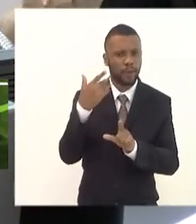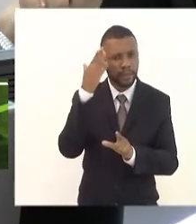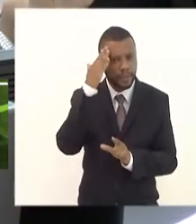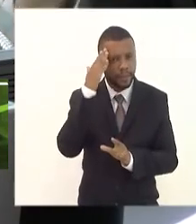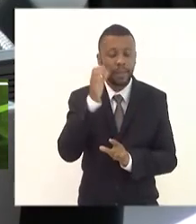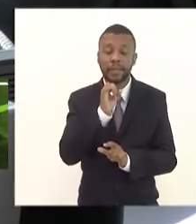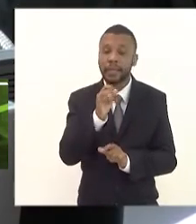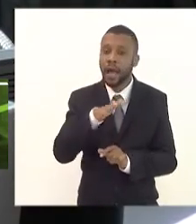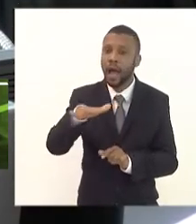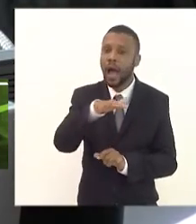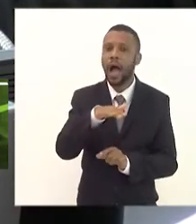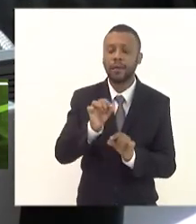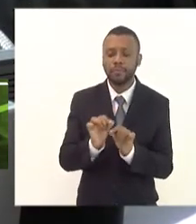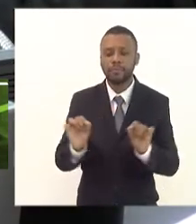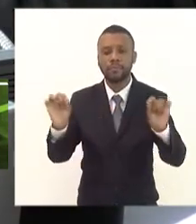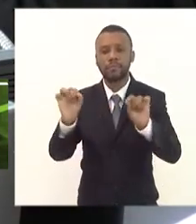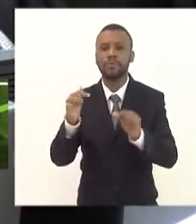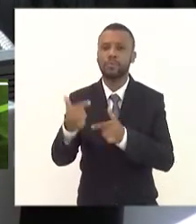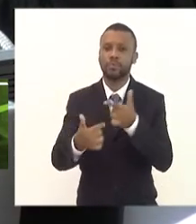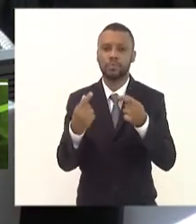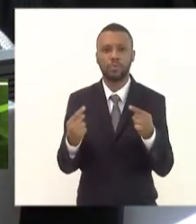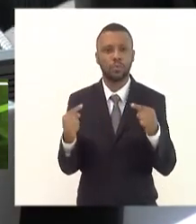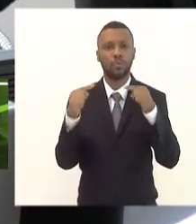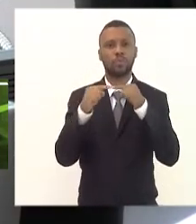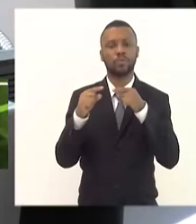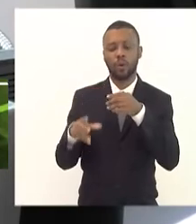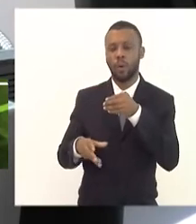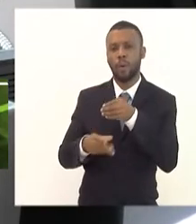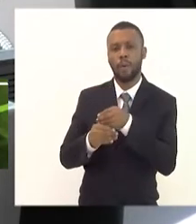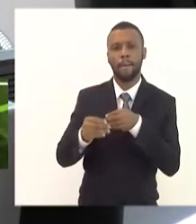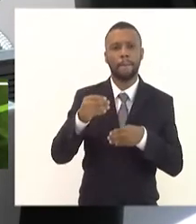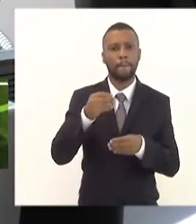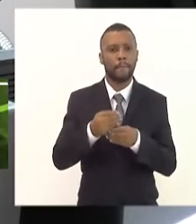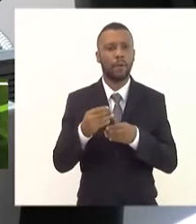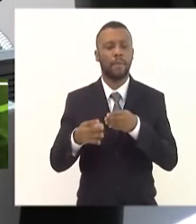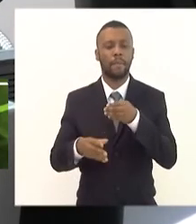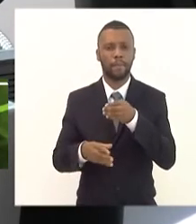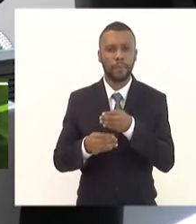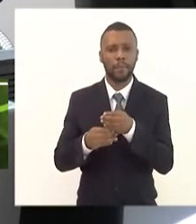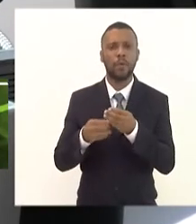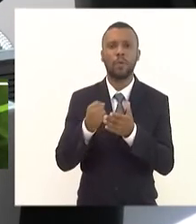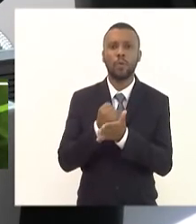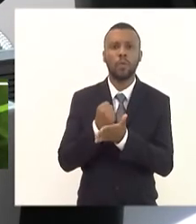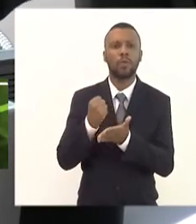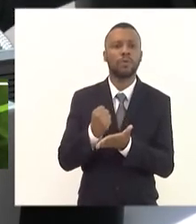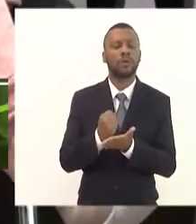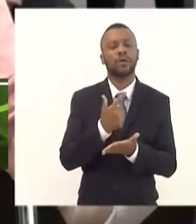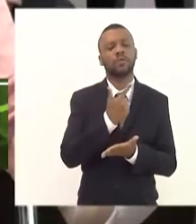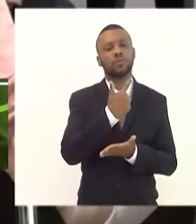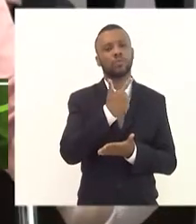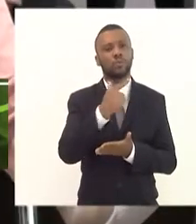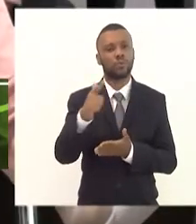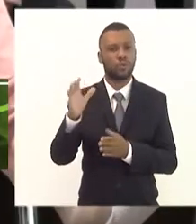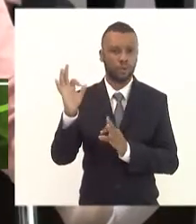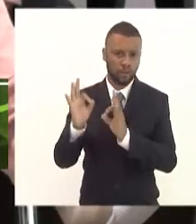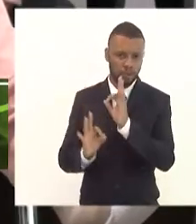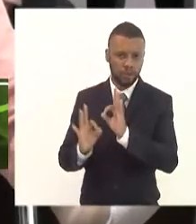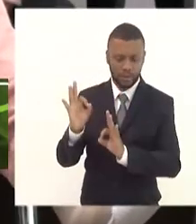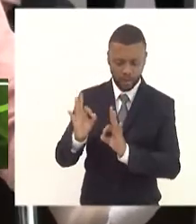atuação estão coerentes sim. E complementam uhum. Aquele outro contrato gráfico. Que é organizado. Uhum. Esse aqui é